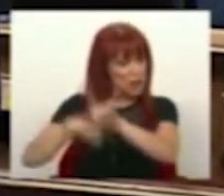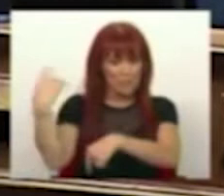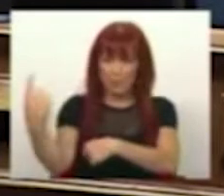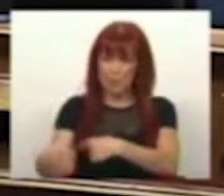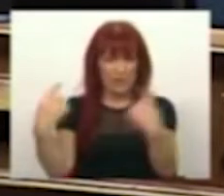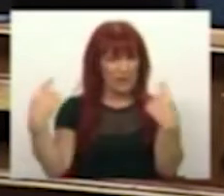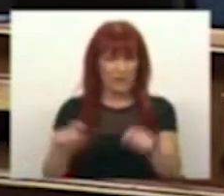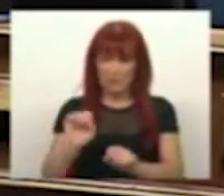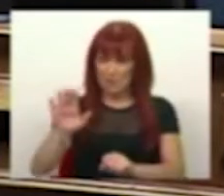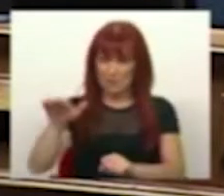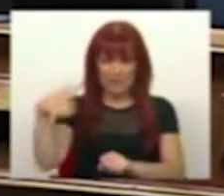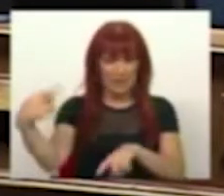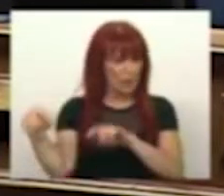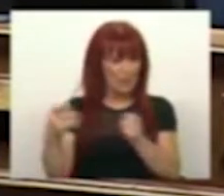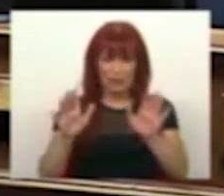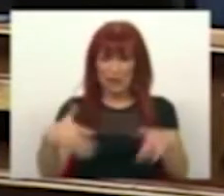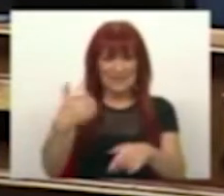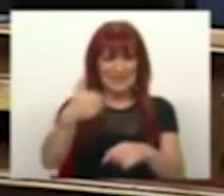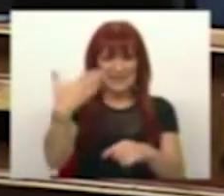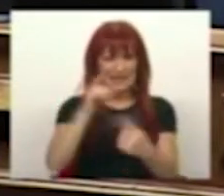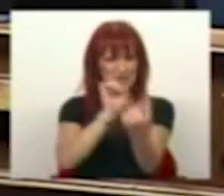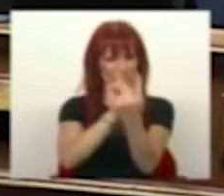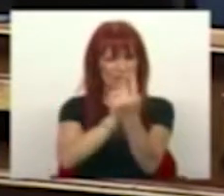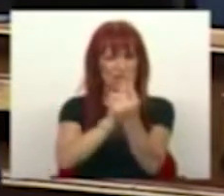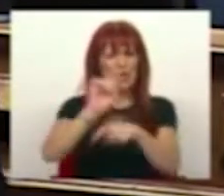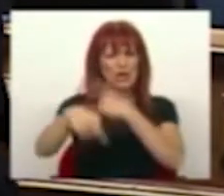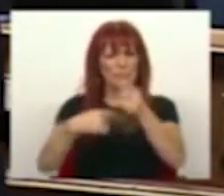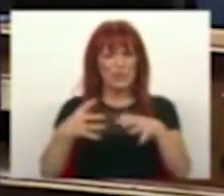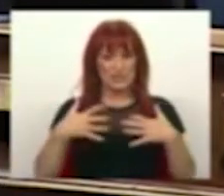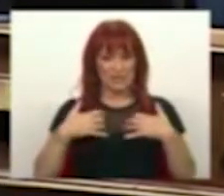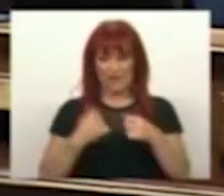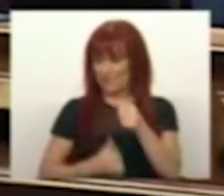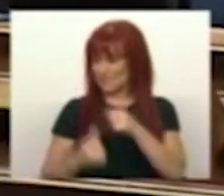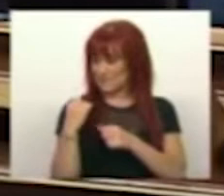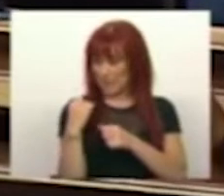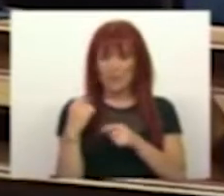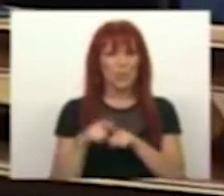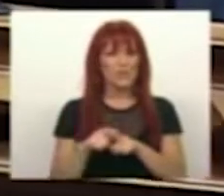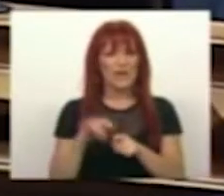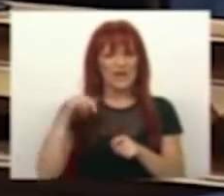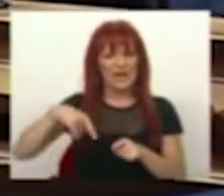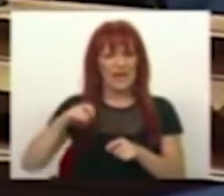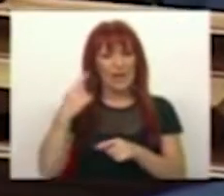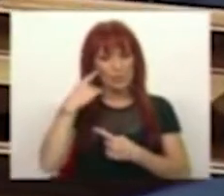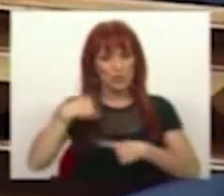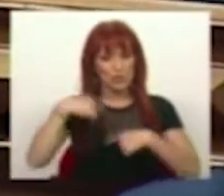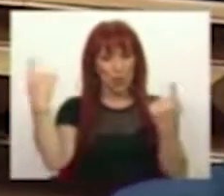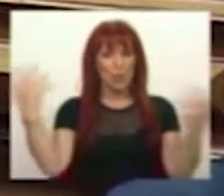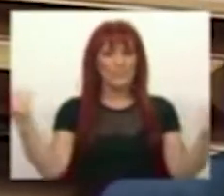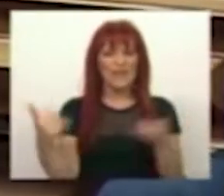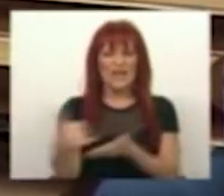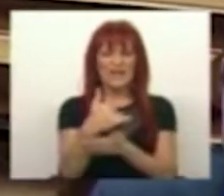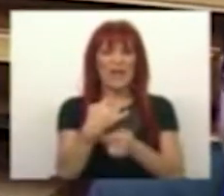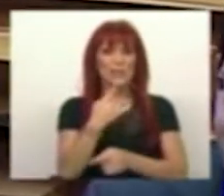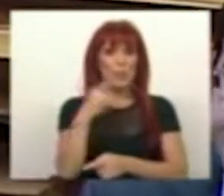de termos o primeiro debate quinzenal, após, na sexta-feira passada, o INE ter divulgado